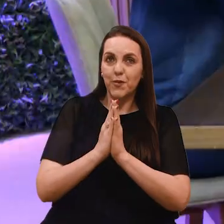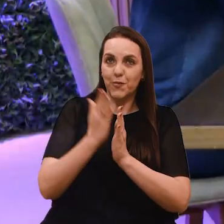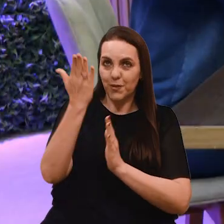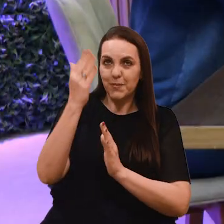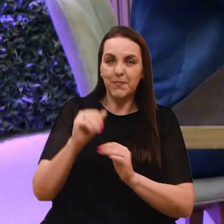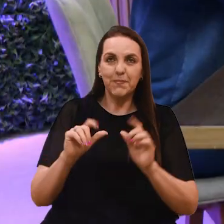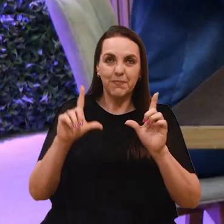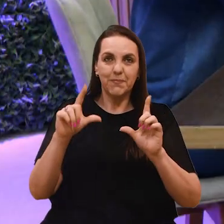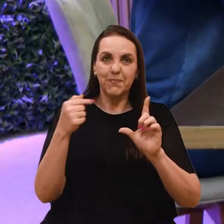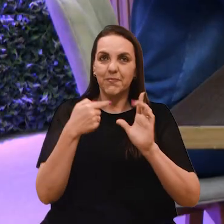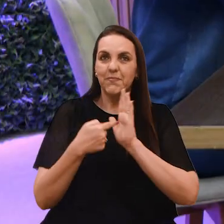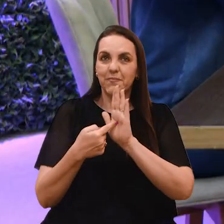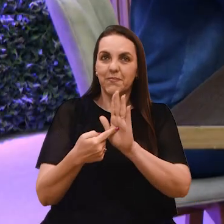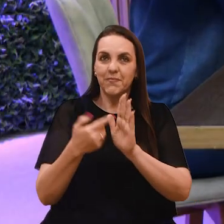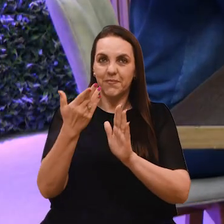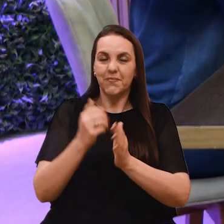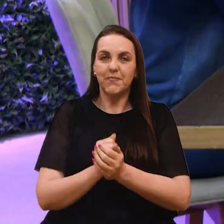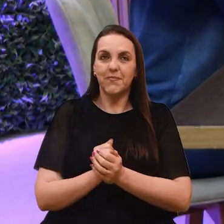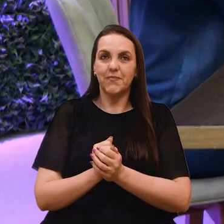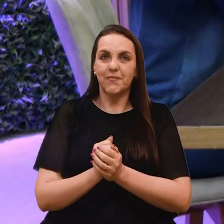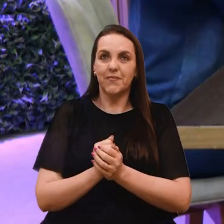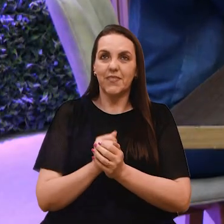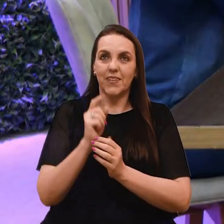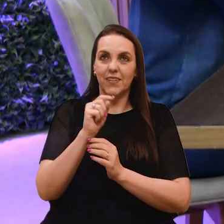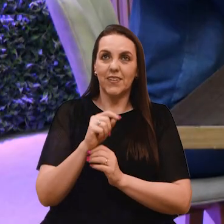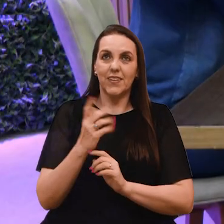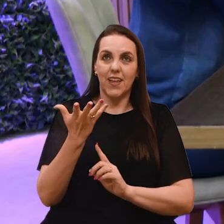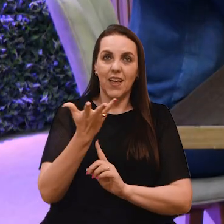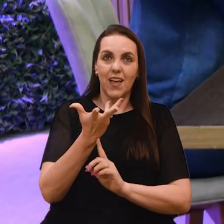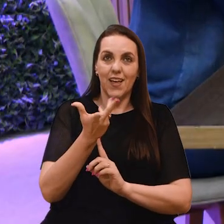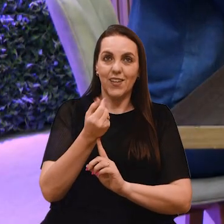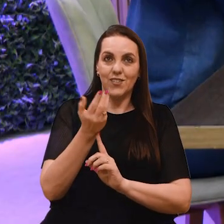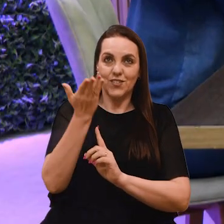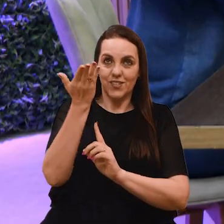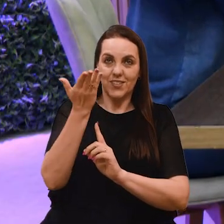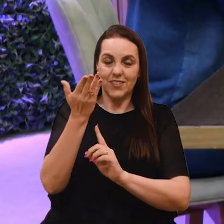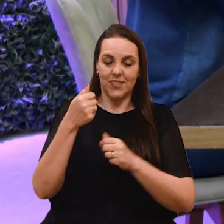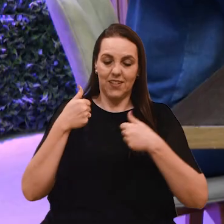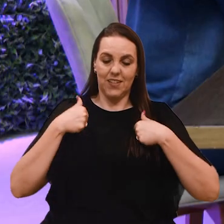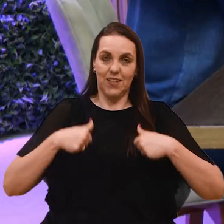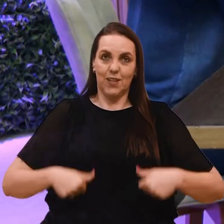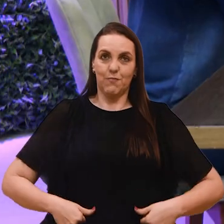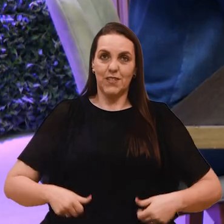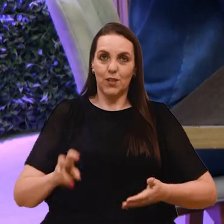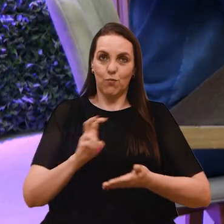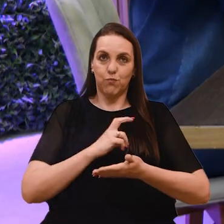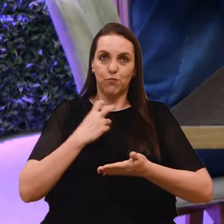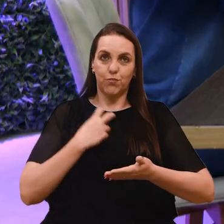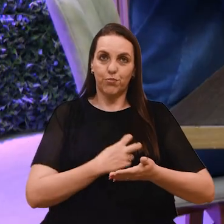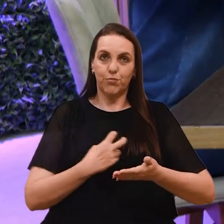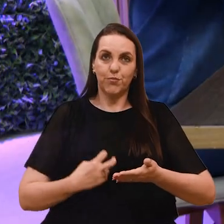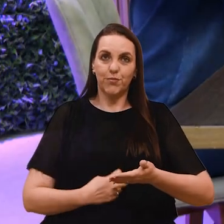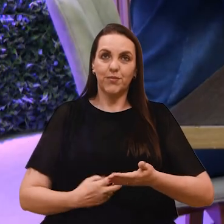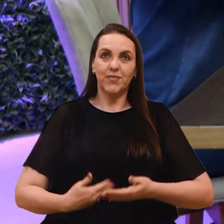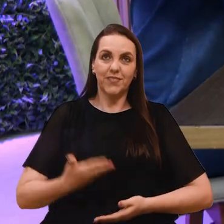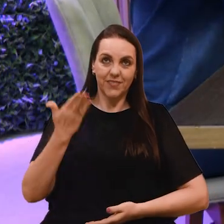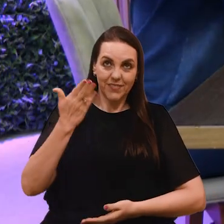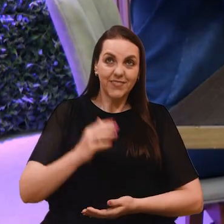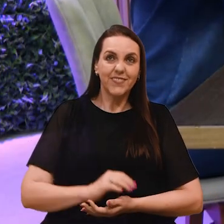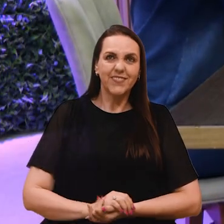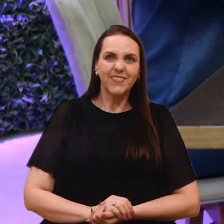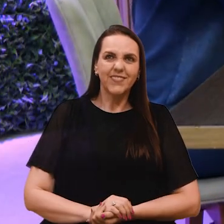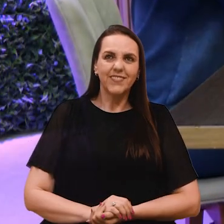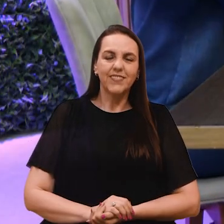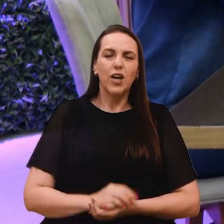tela a arte que estampa a camiseta do programa Vereador e Vereadora por um Dia. Zara, como é que